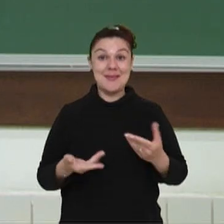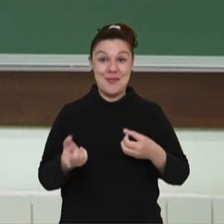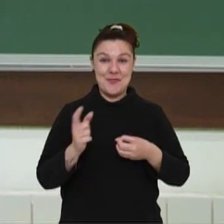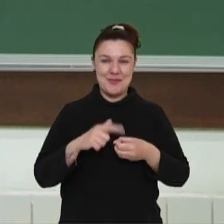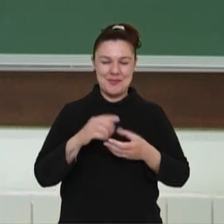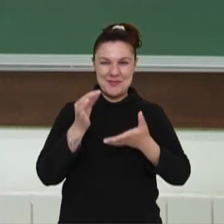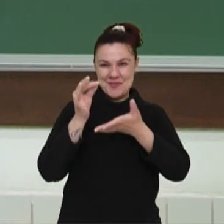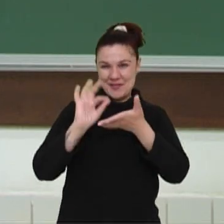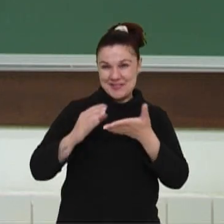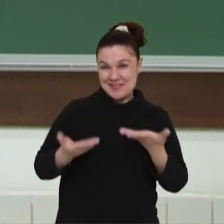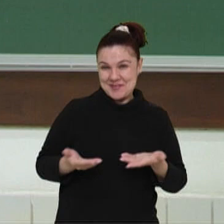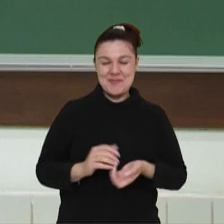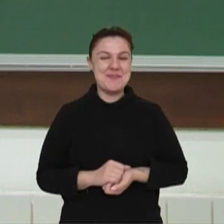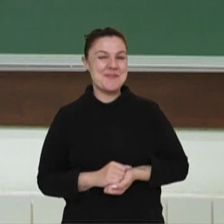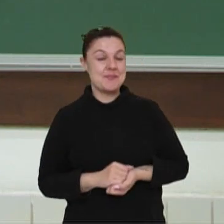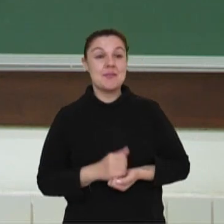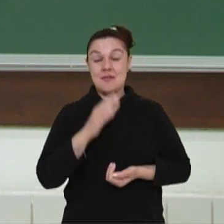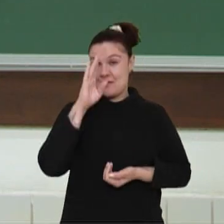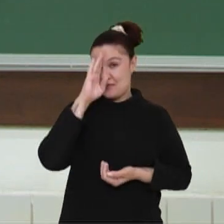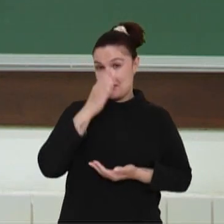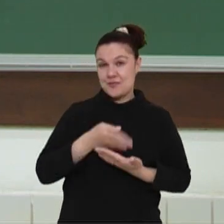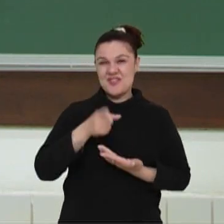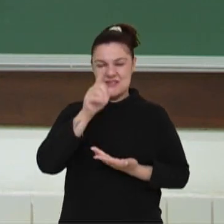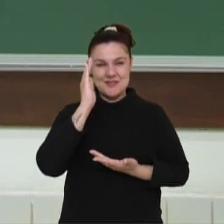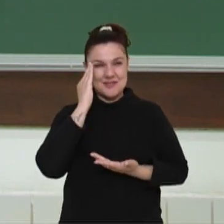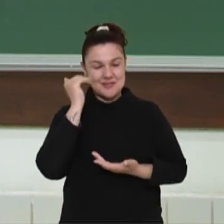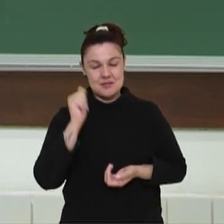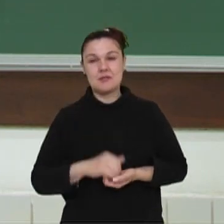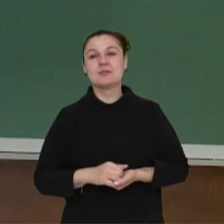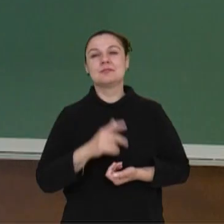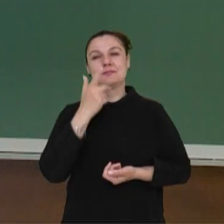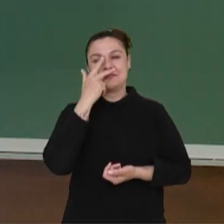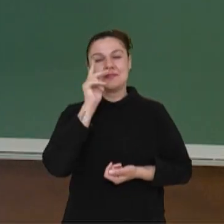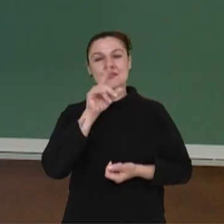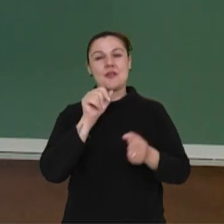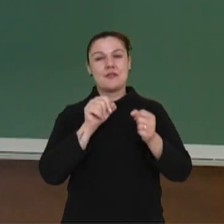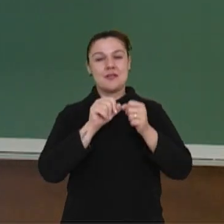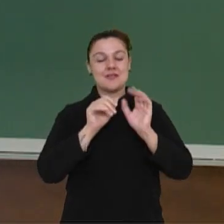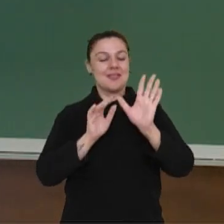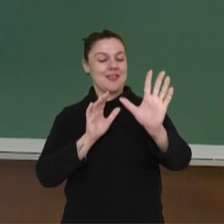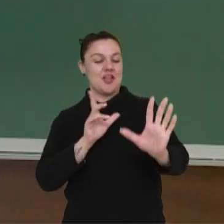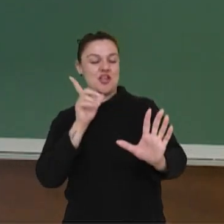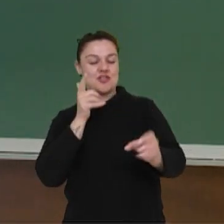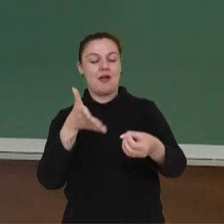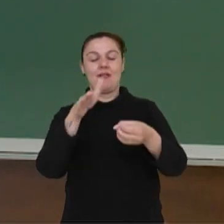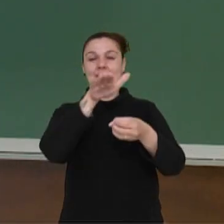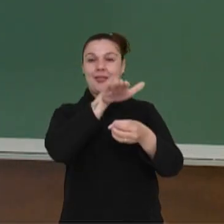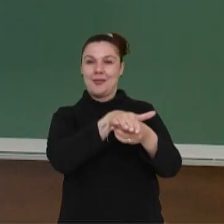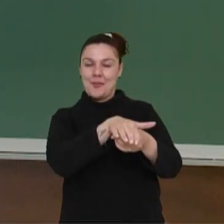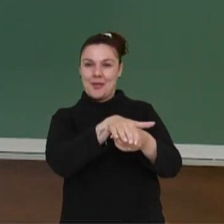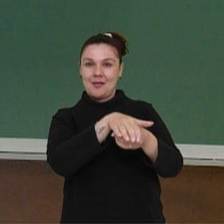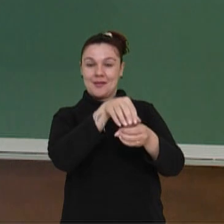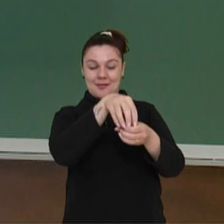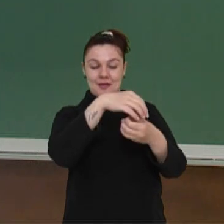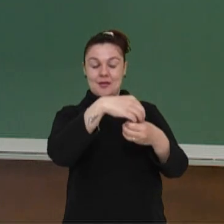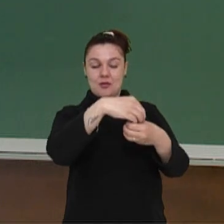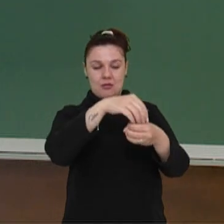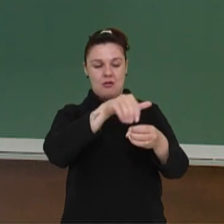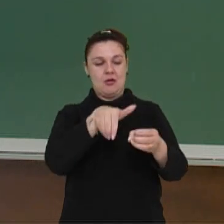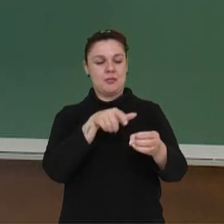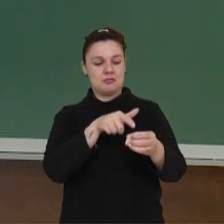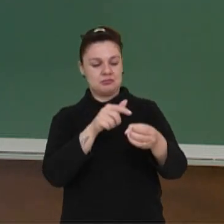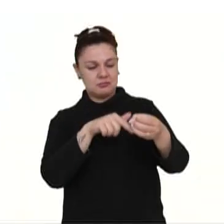Vamos para a correção, então? Acredito que você já deve ter passado por isso, deixado a garrafa de água tampada e depois de um tempo